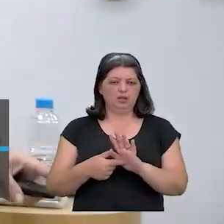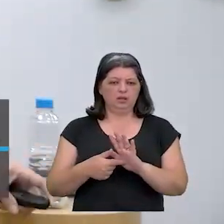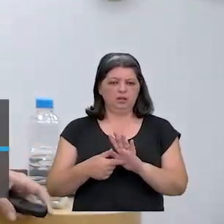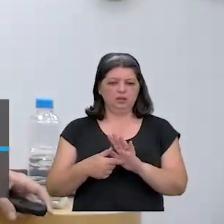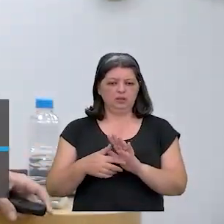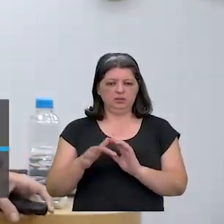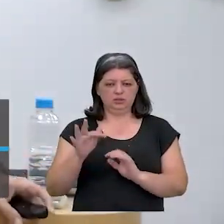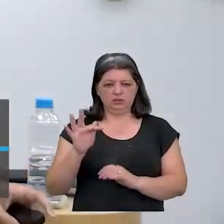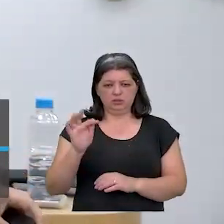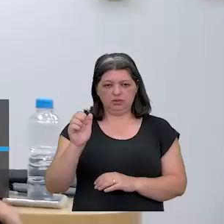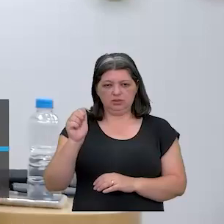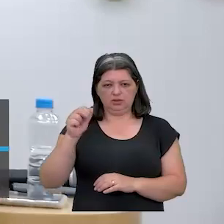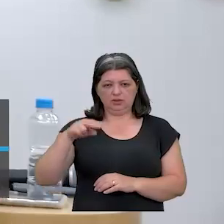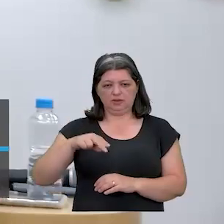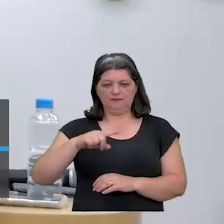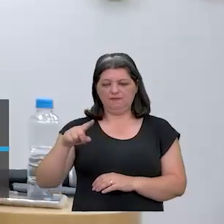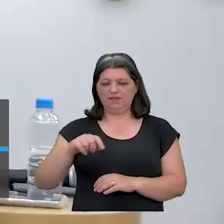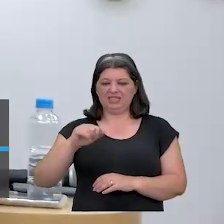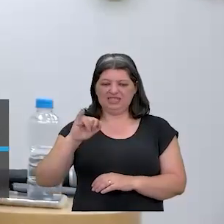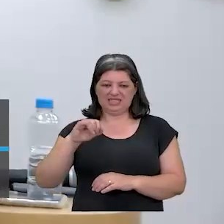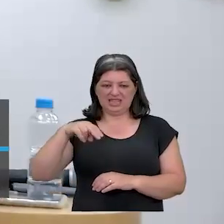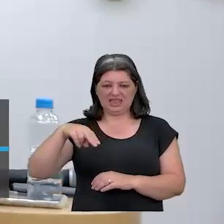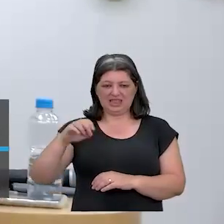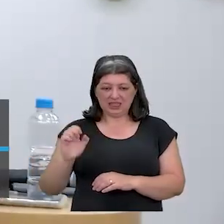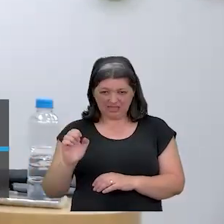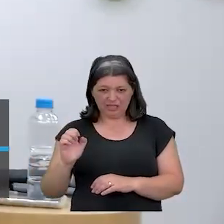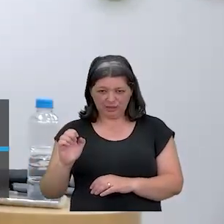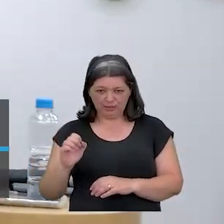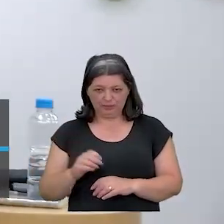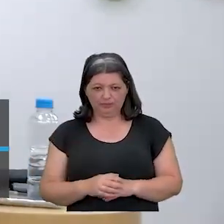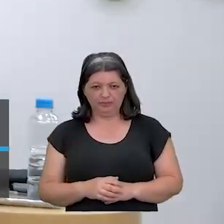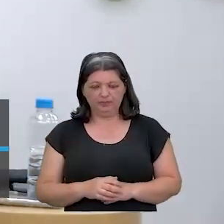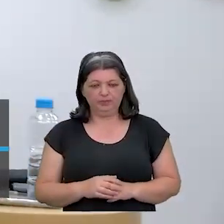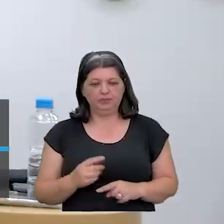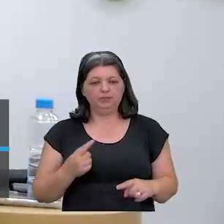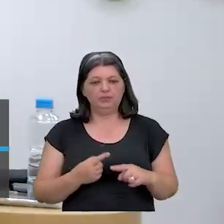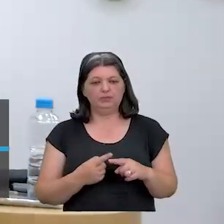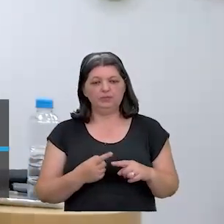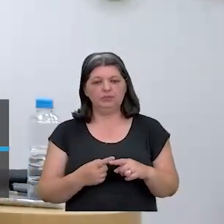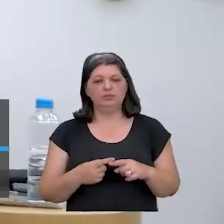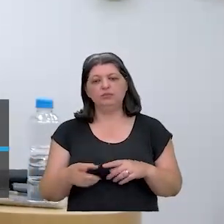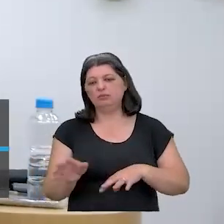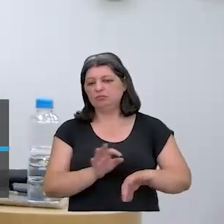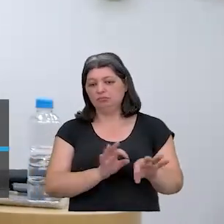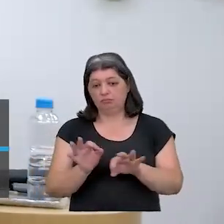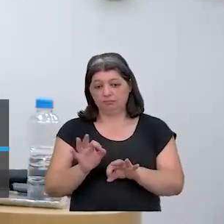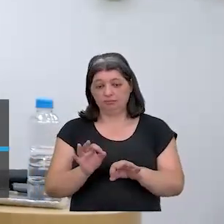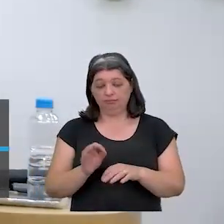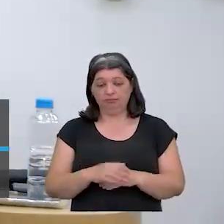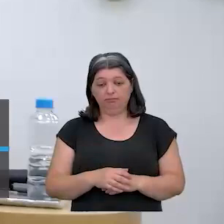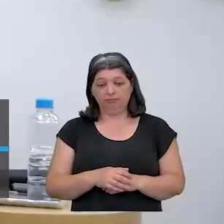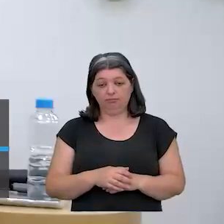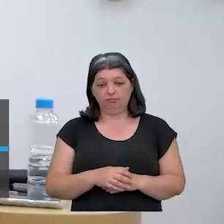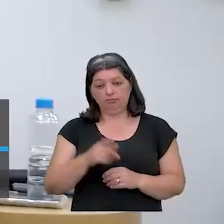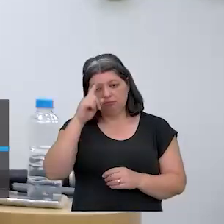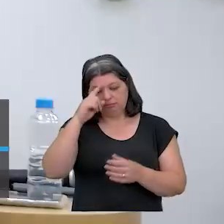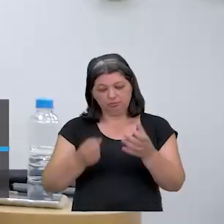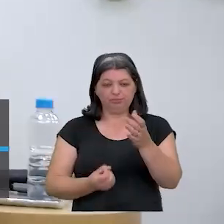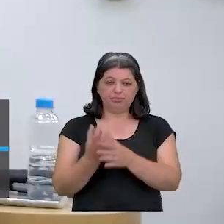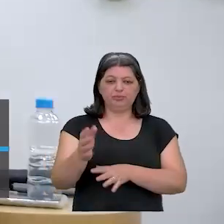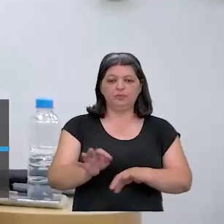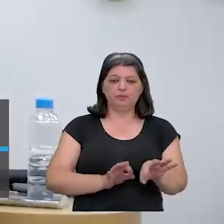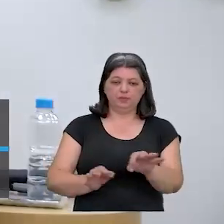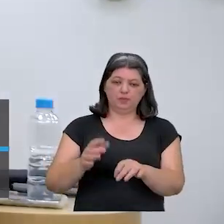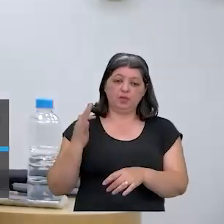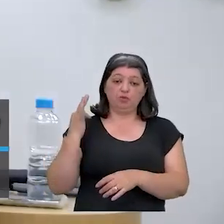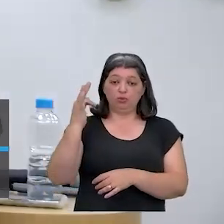fanzine! Que é isso? Então, vamos retratar de forma bem criativa as nossas projeções